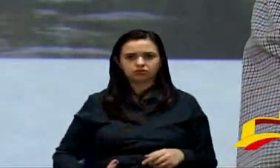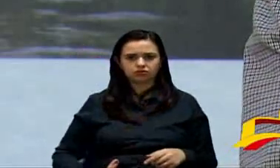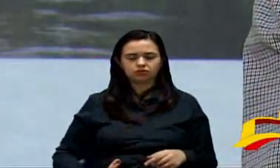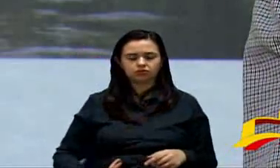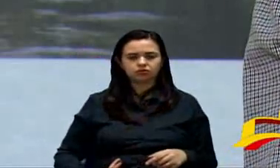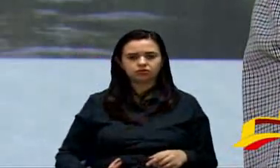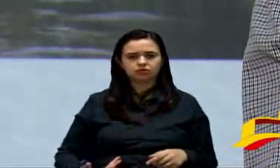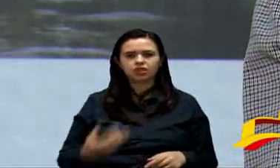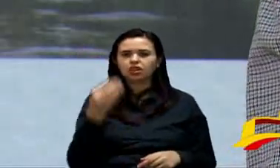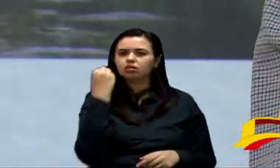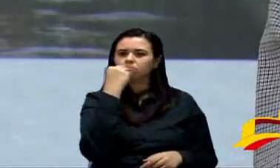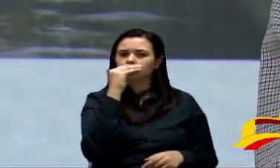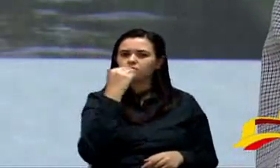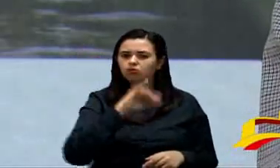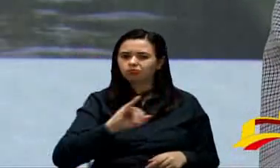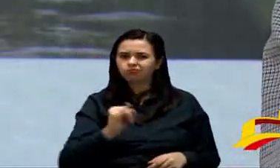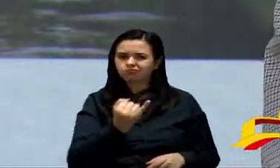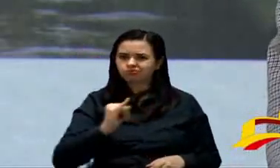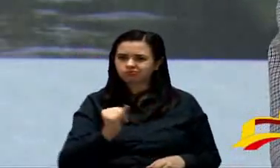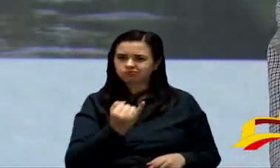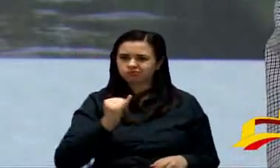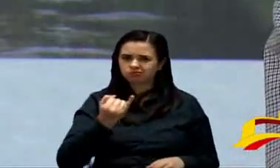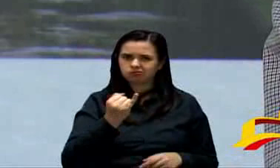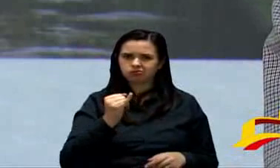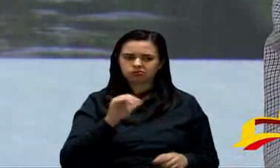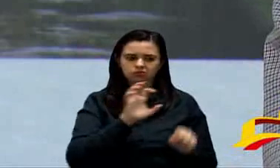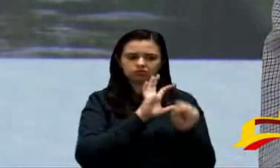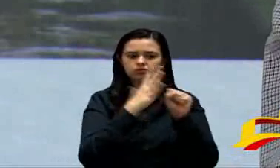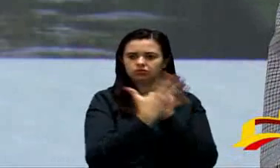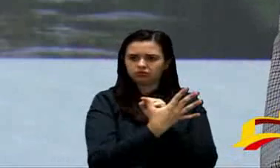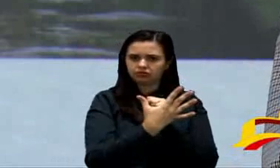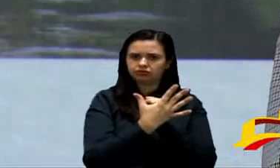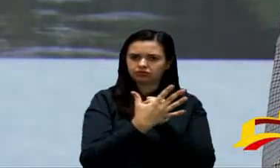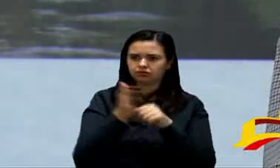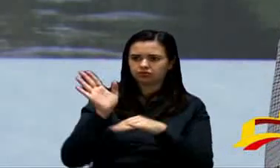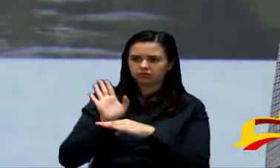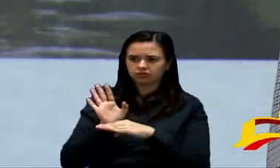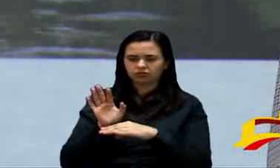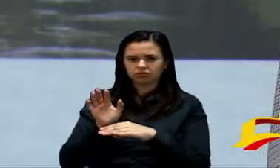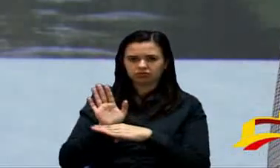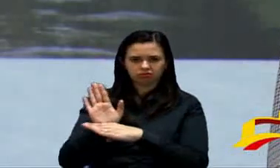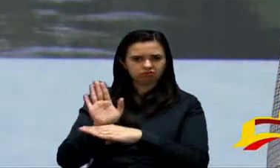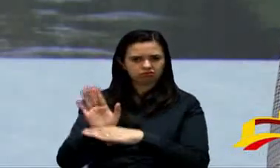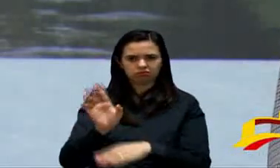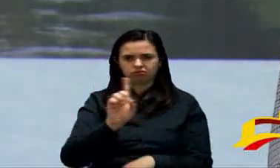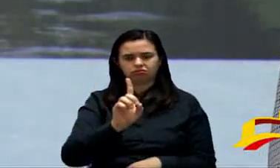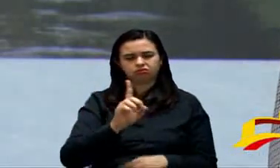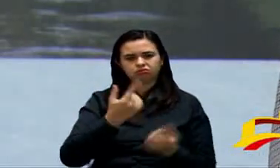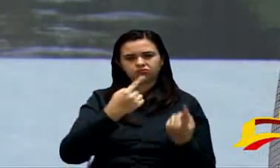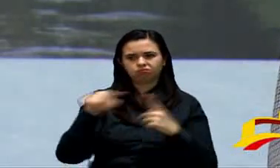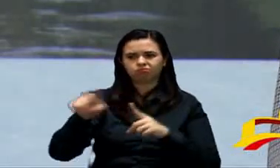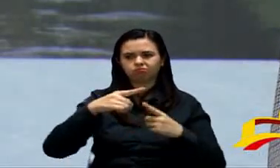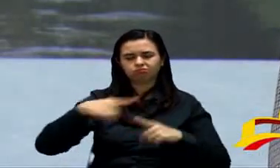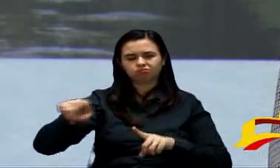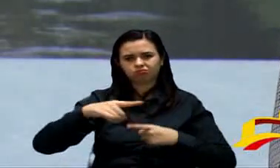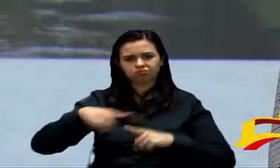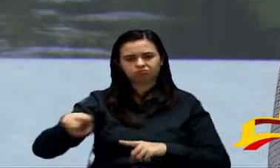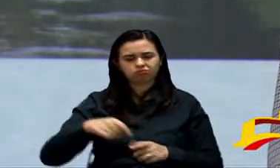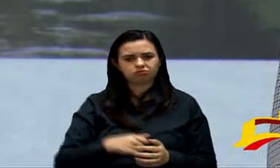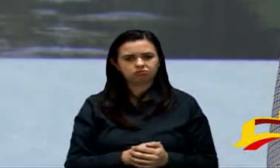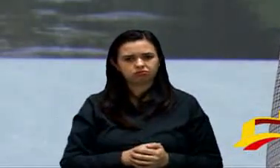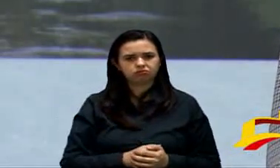à grave crise sanitária vivenciada. Todas as providências administrativas e jurídicas